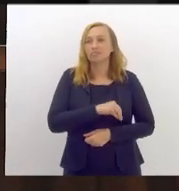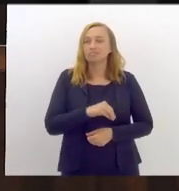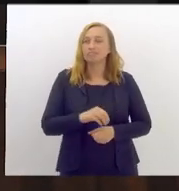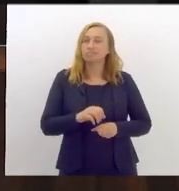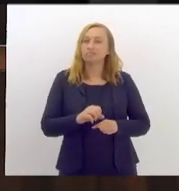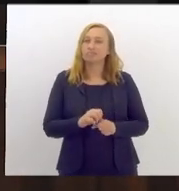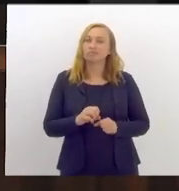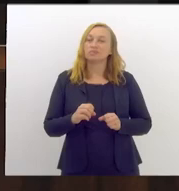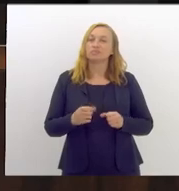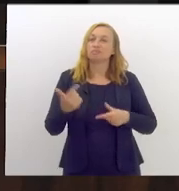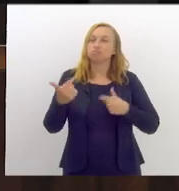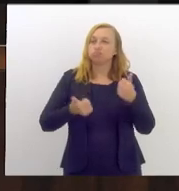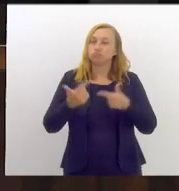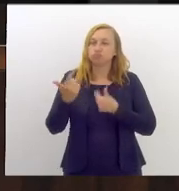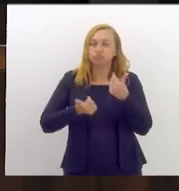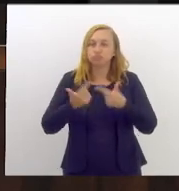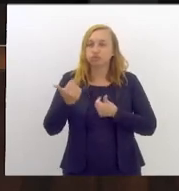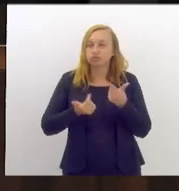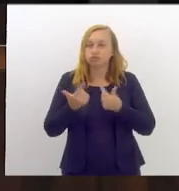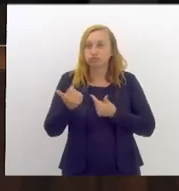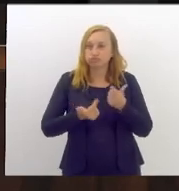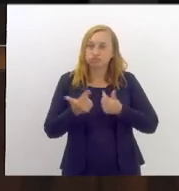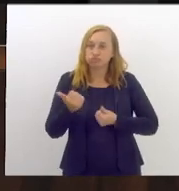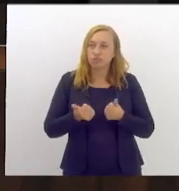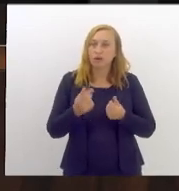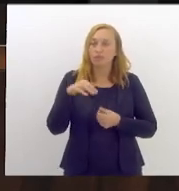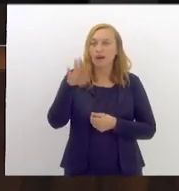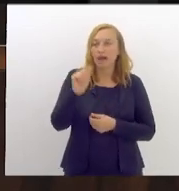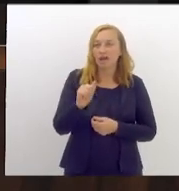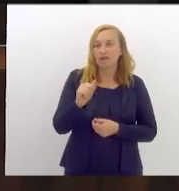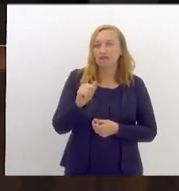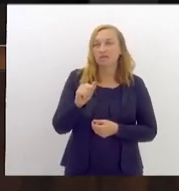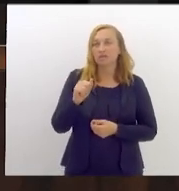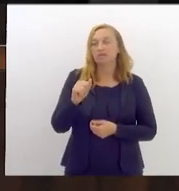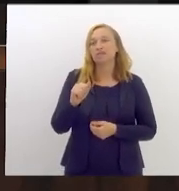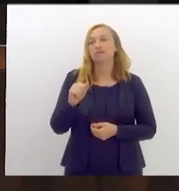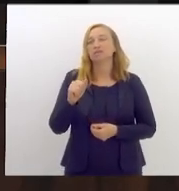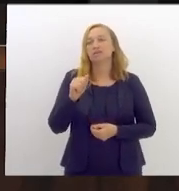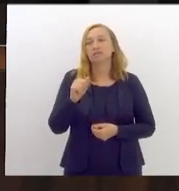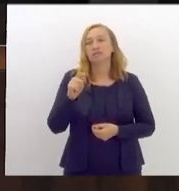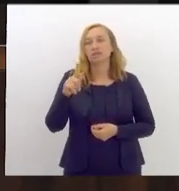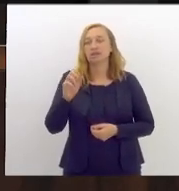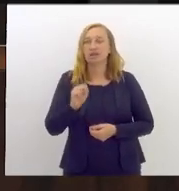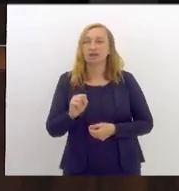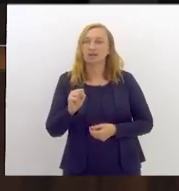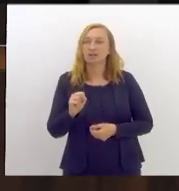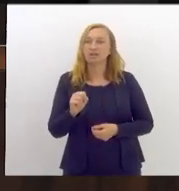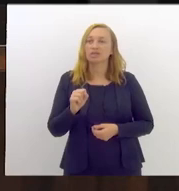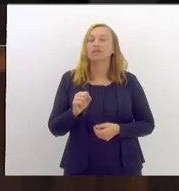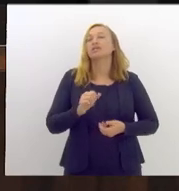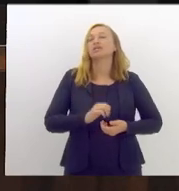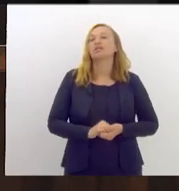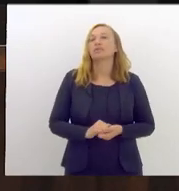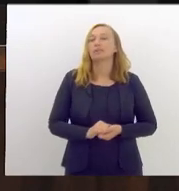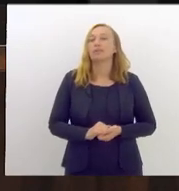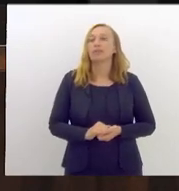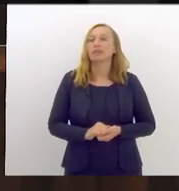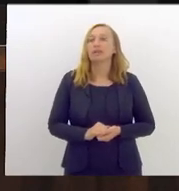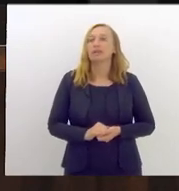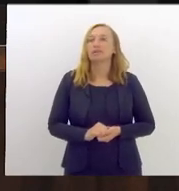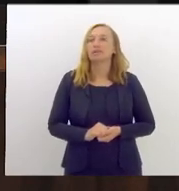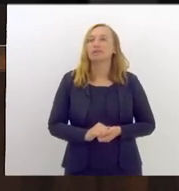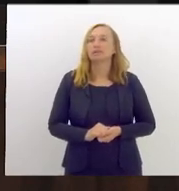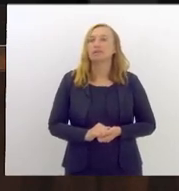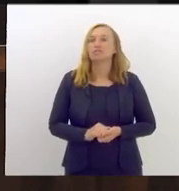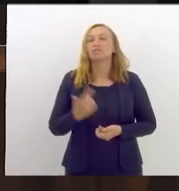cercada ao som de bomba de efeito moral bala de borracha gás de pimenta Popular tiro porrada e bomba né